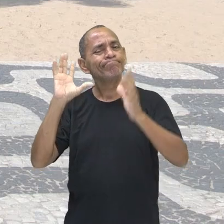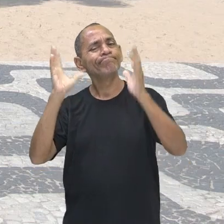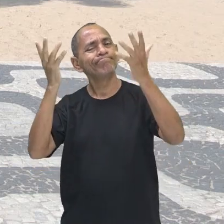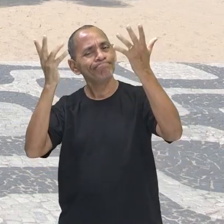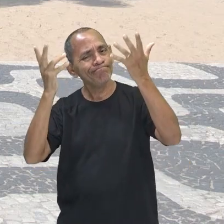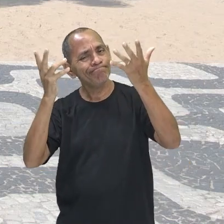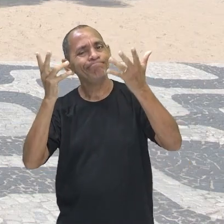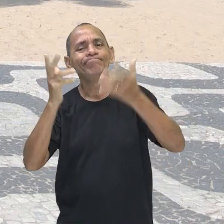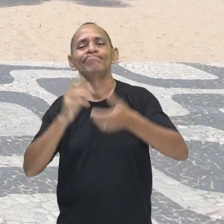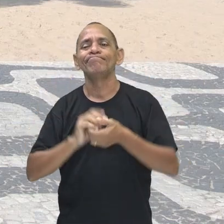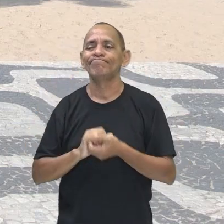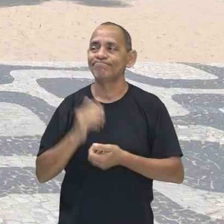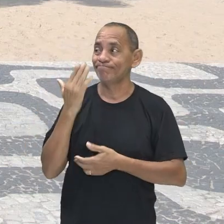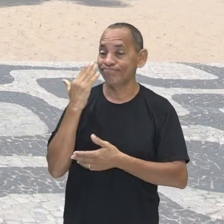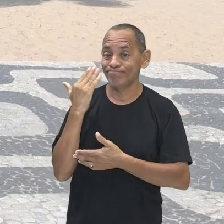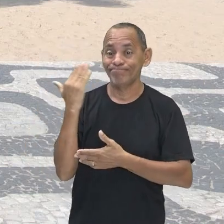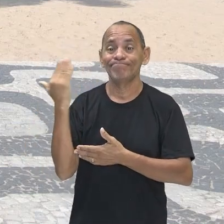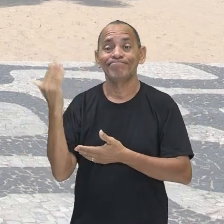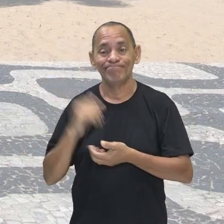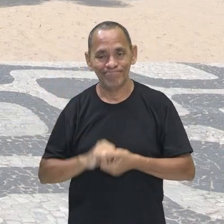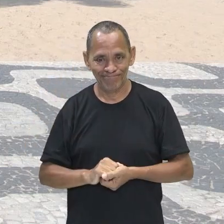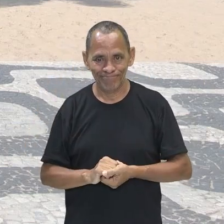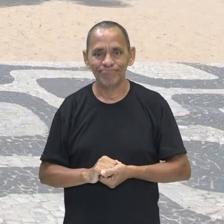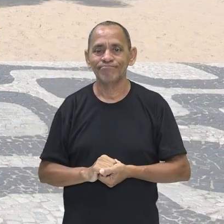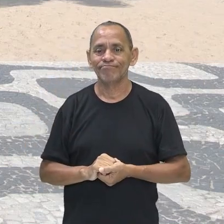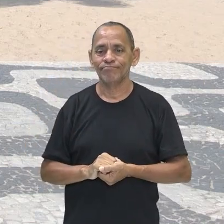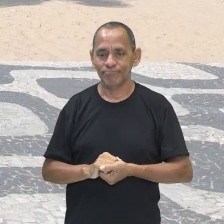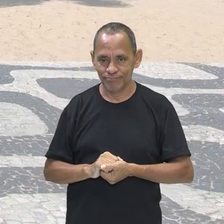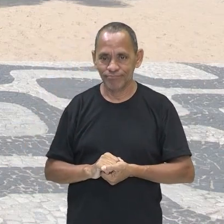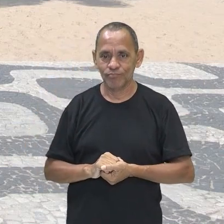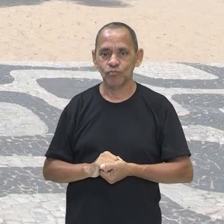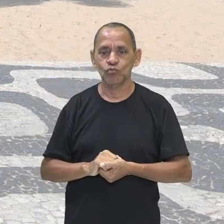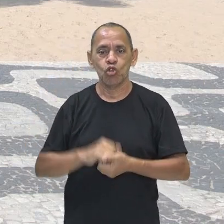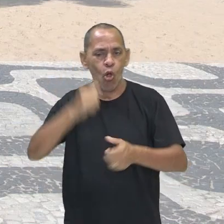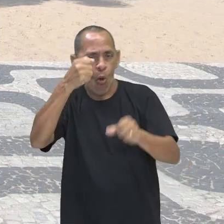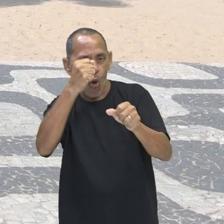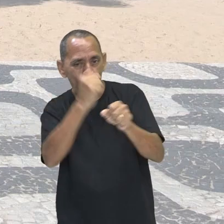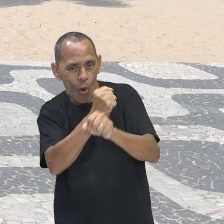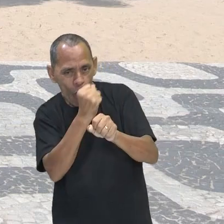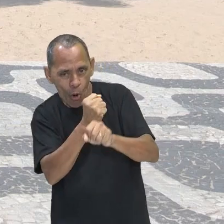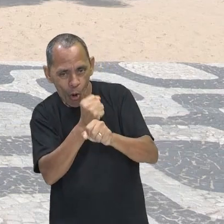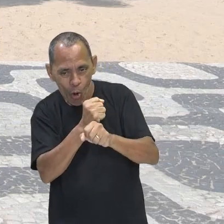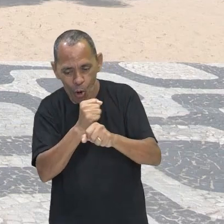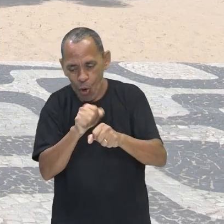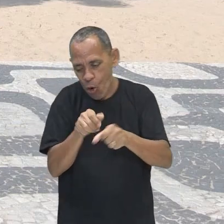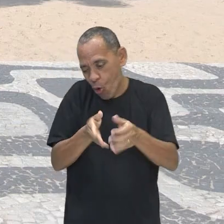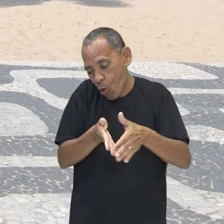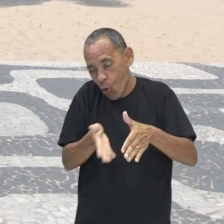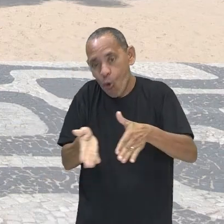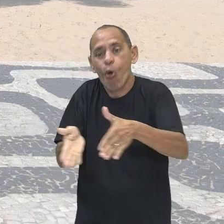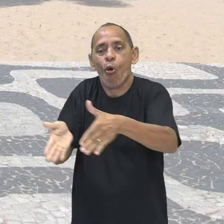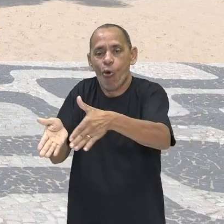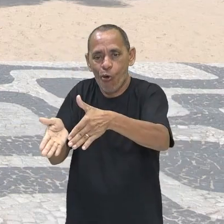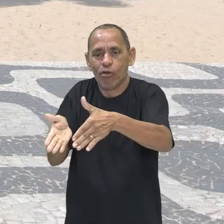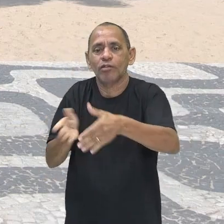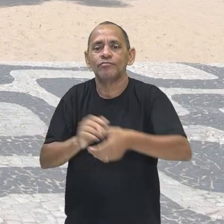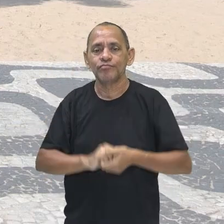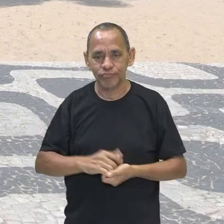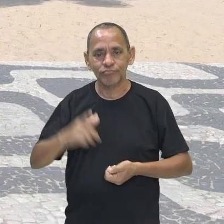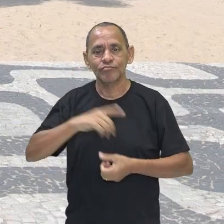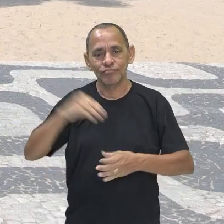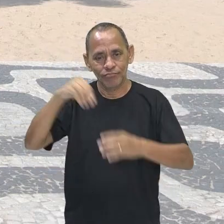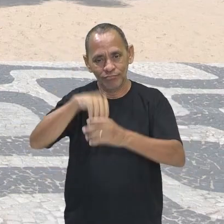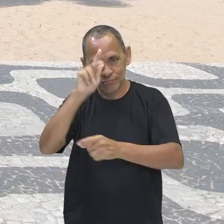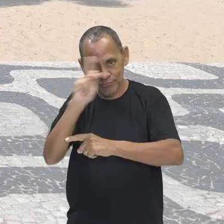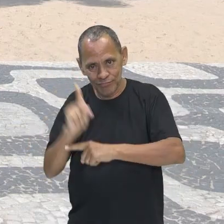nessa calçada aqui, que ela fala tudo, tem todo um contexto histórico, né, e cultural.